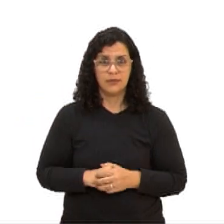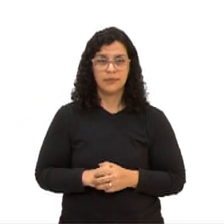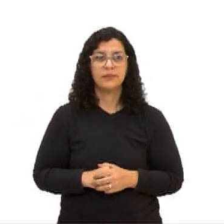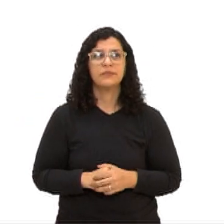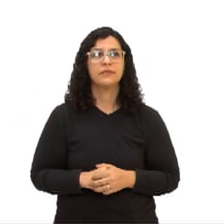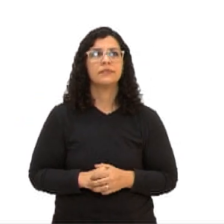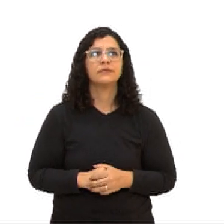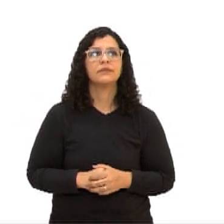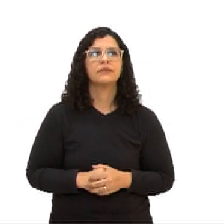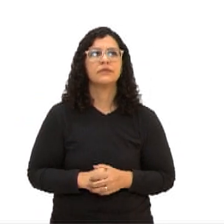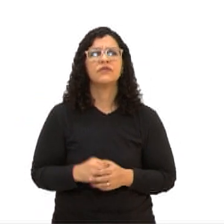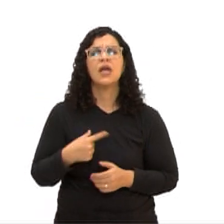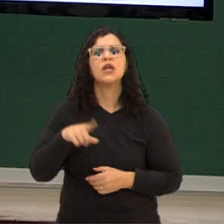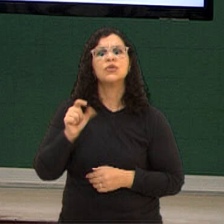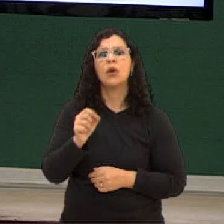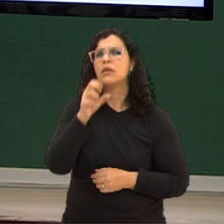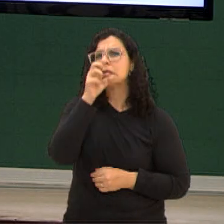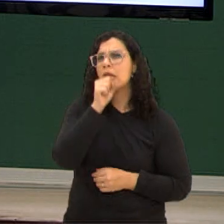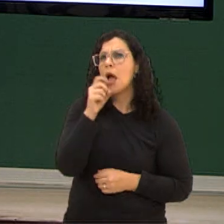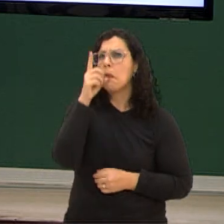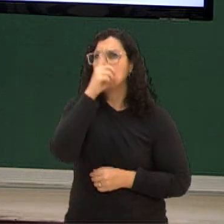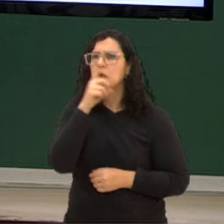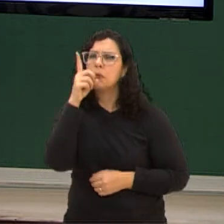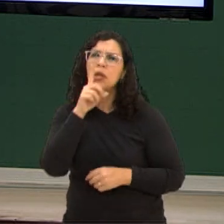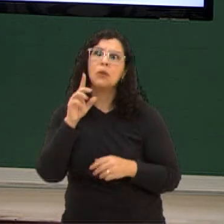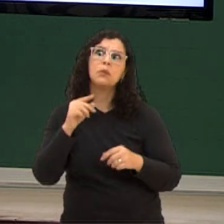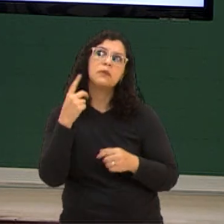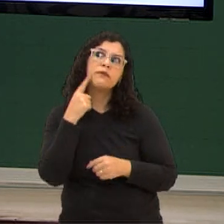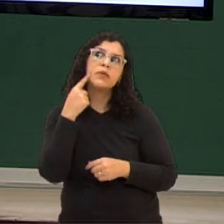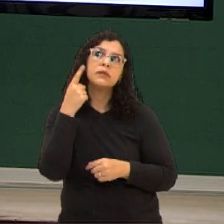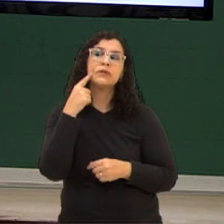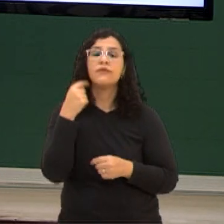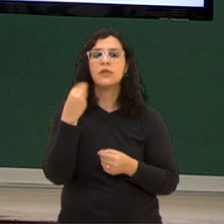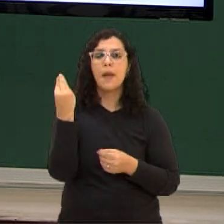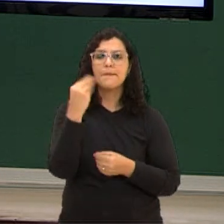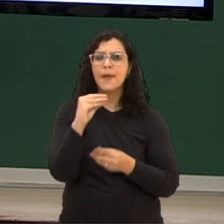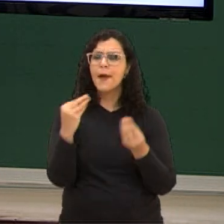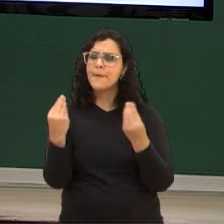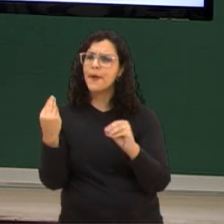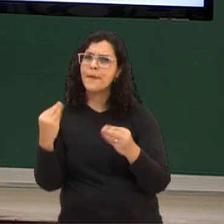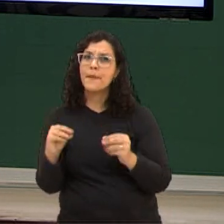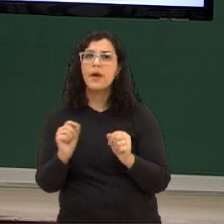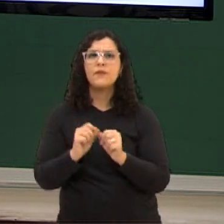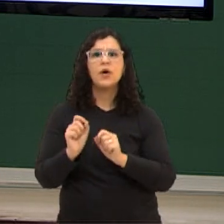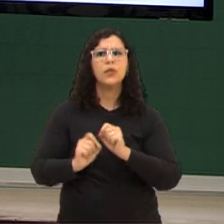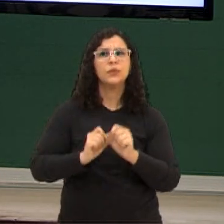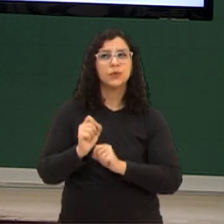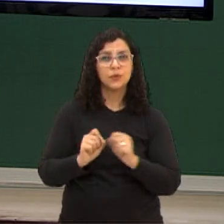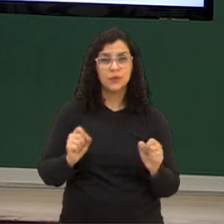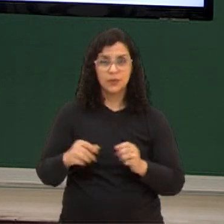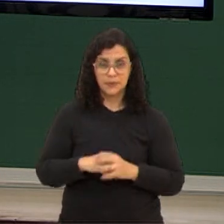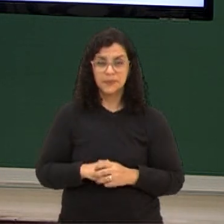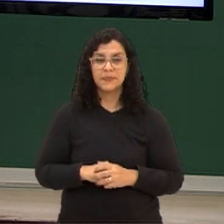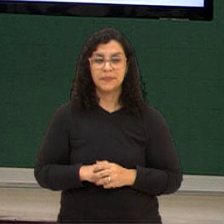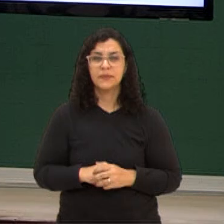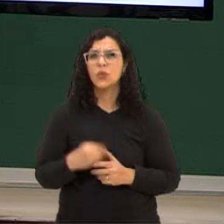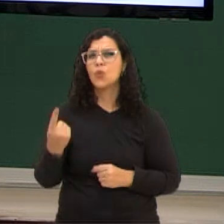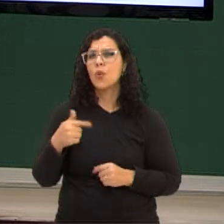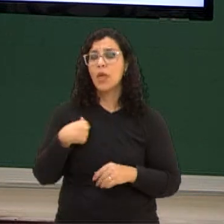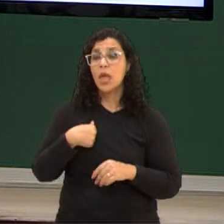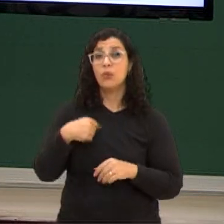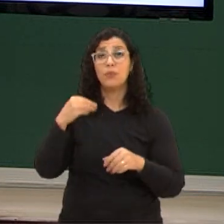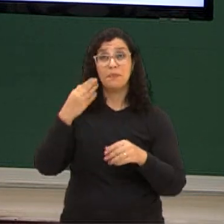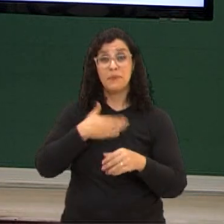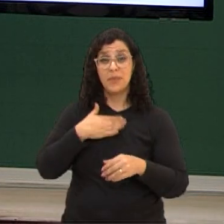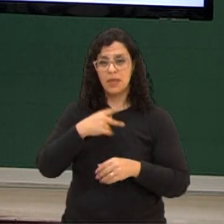faz no fim de semana? Escolhe lá o sábado ou o domingo, né? E vai completar ali os espaços com o que você faz, qual é a sua